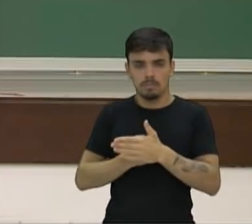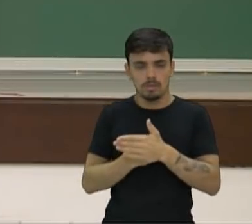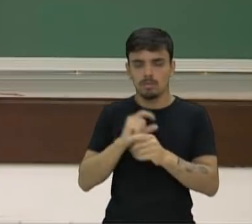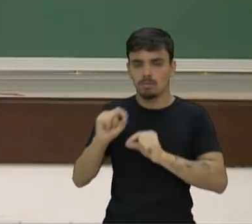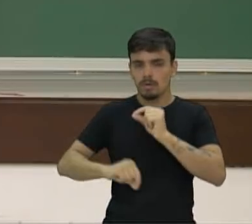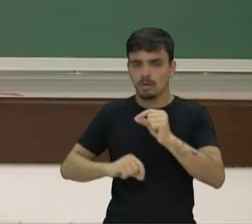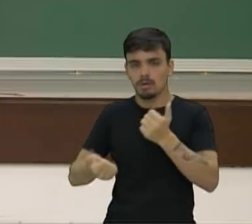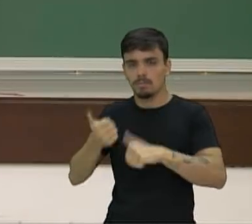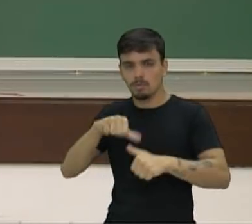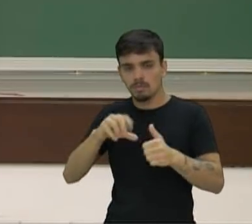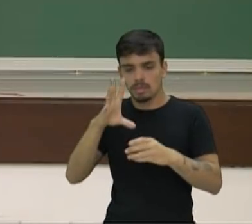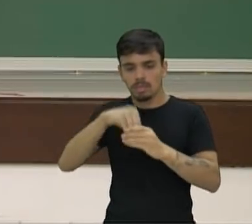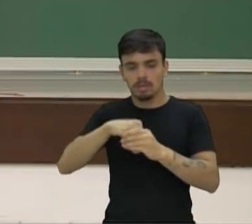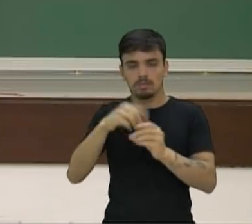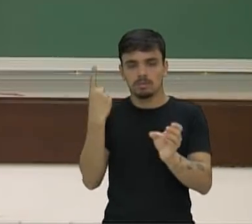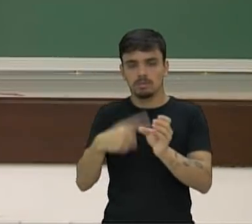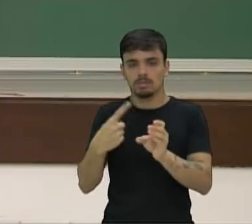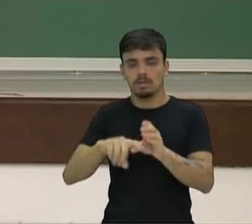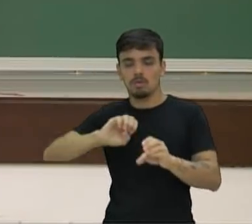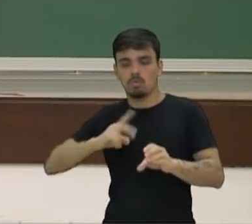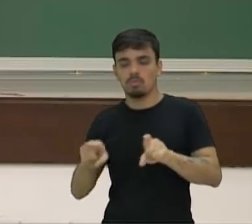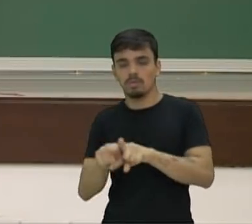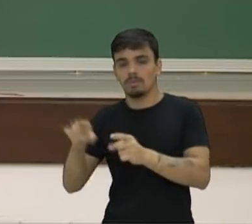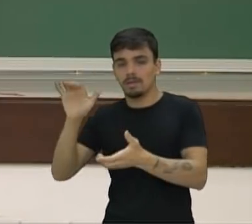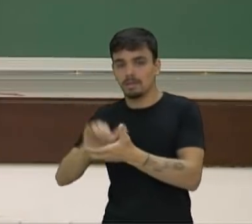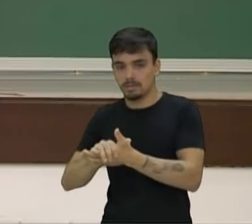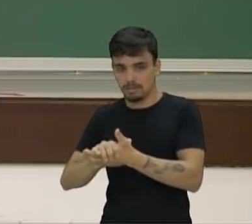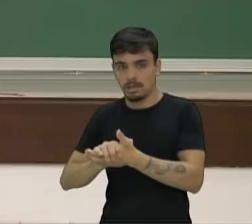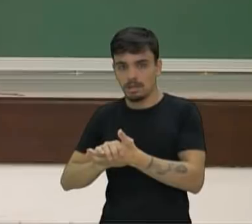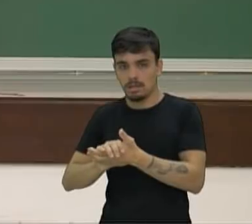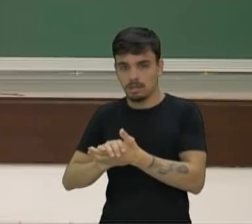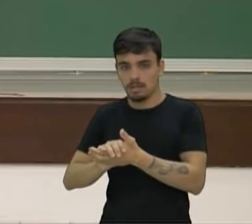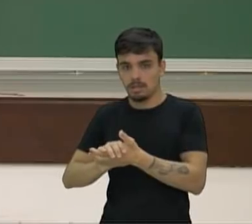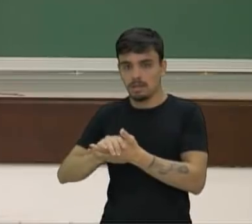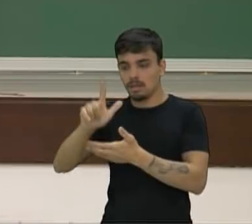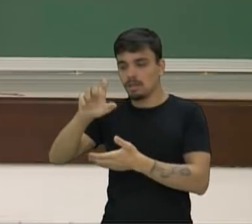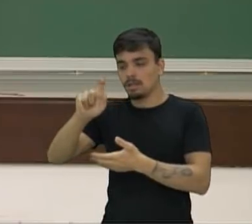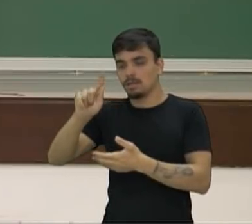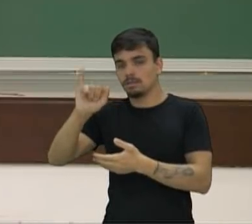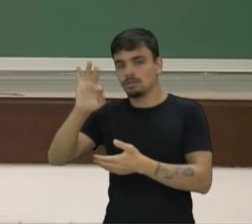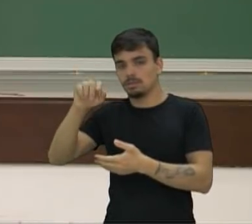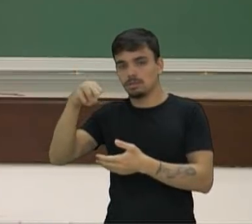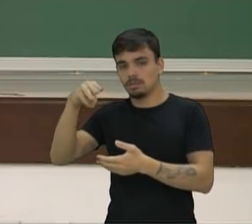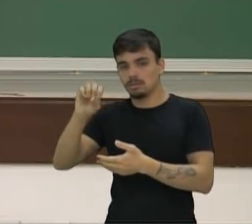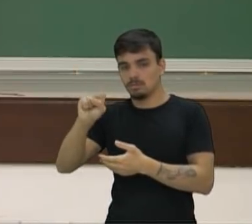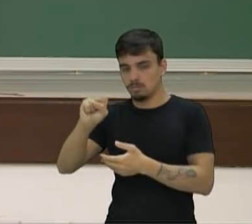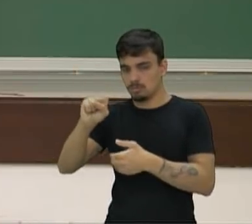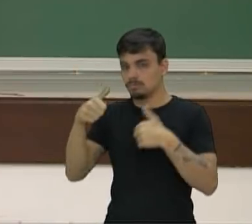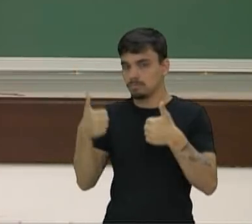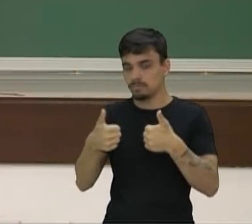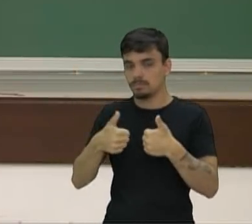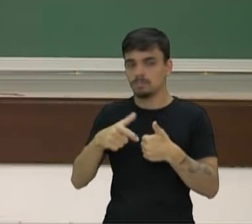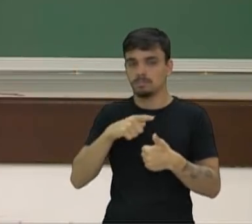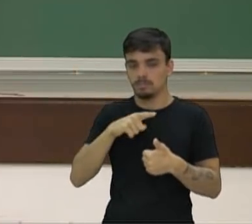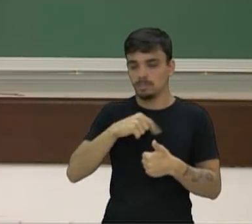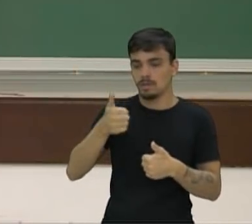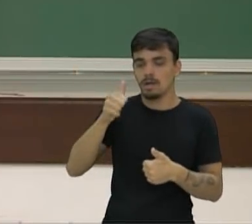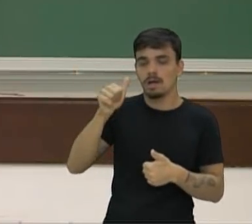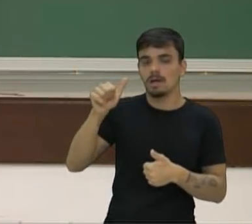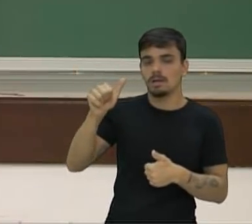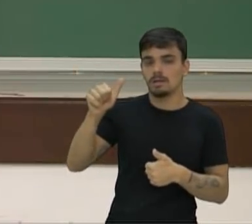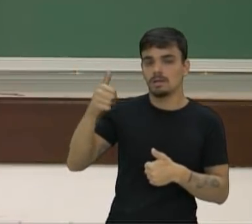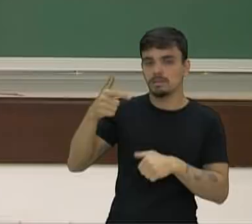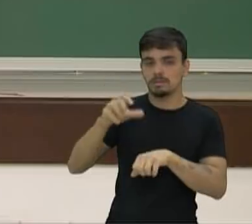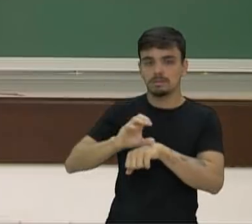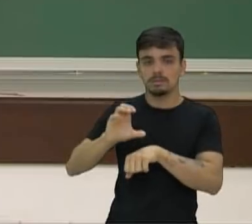e mesmo casar com cidadãos considerados legítimos, que é o caso que eu comentei da Aspásia, que ela era da cidade de Mileto,